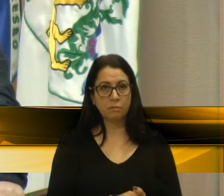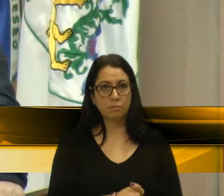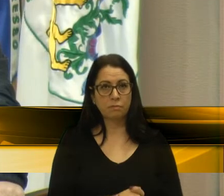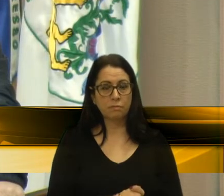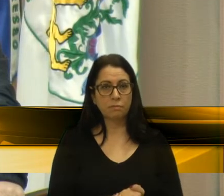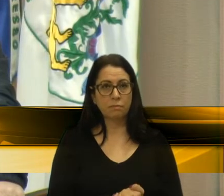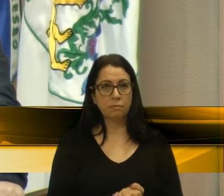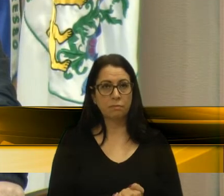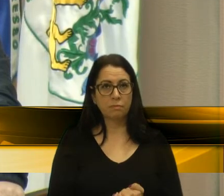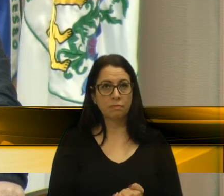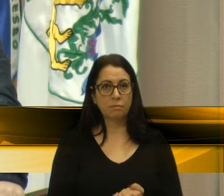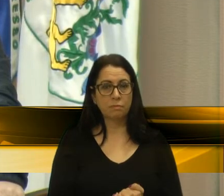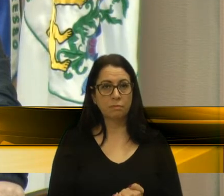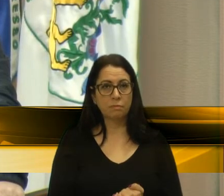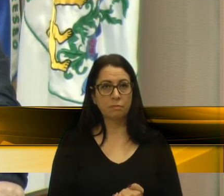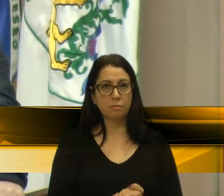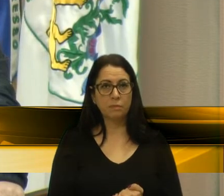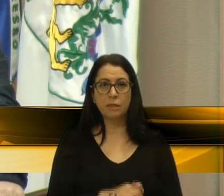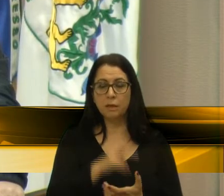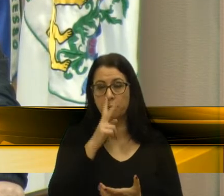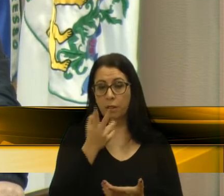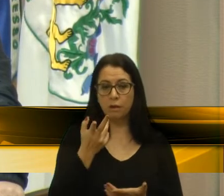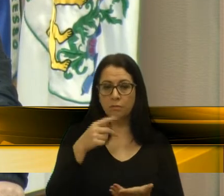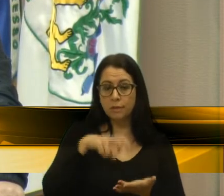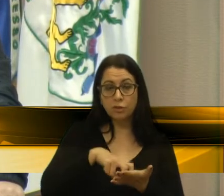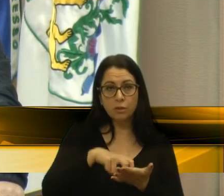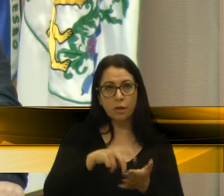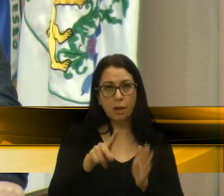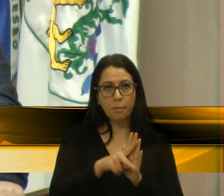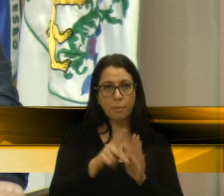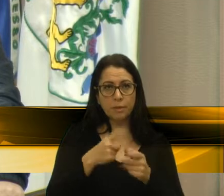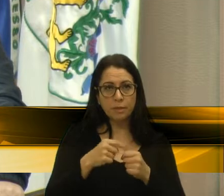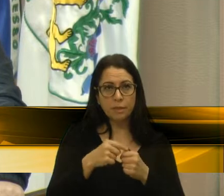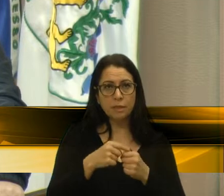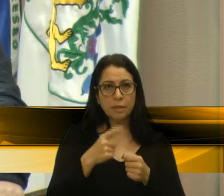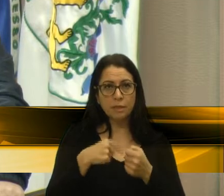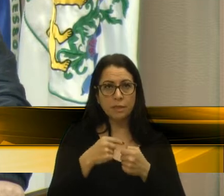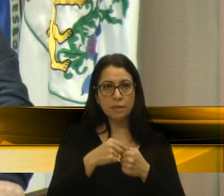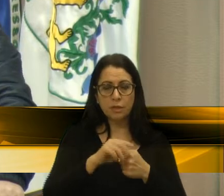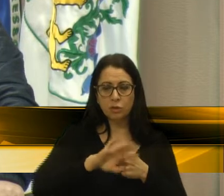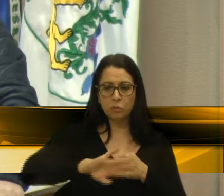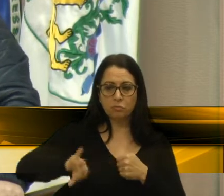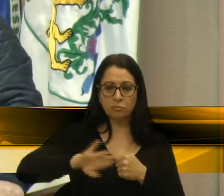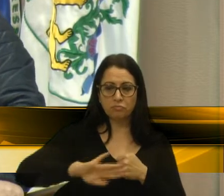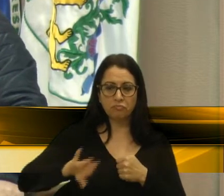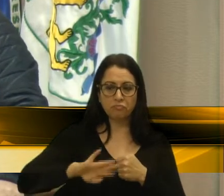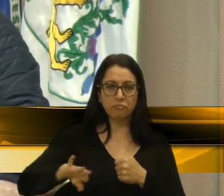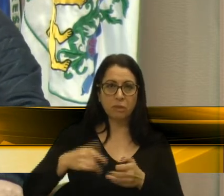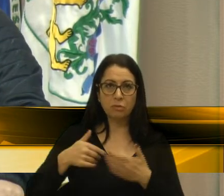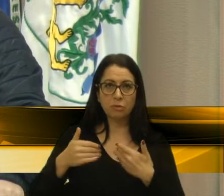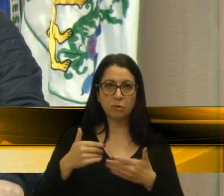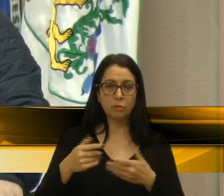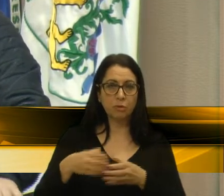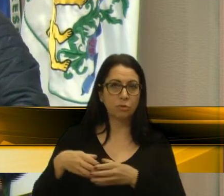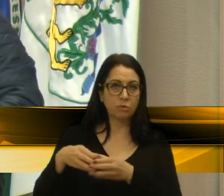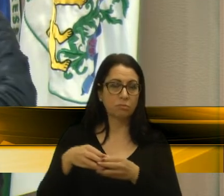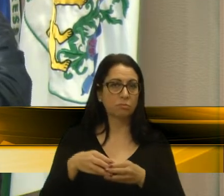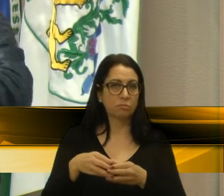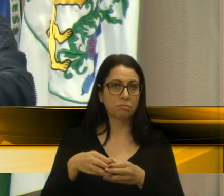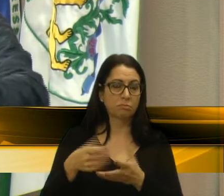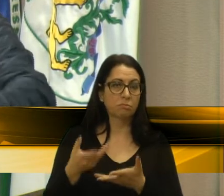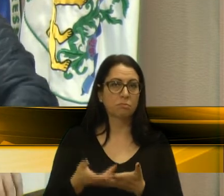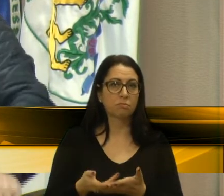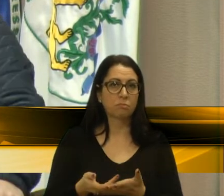E para punir a própria cidade, a cidade de São Luís era excluída de qualquer situação turística ou de qualquer